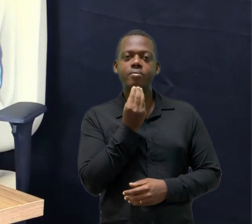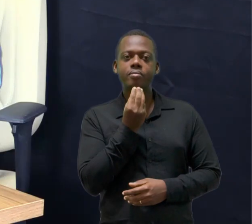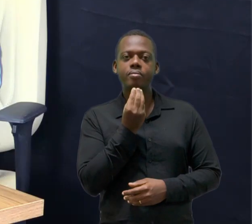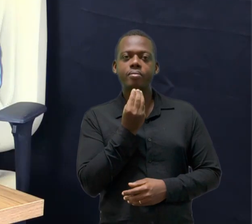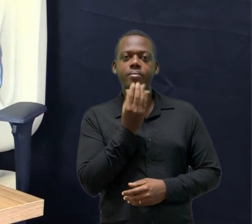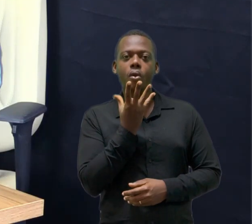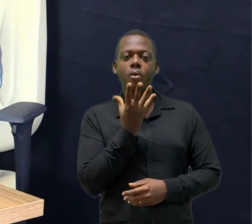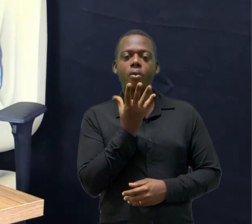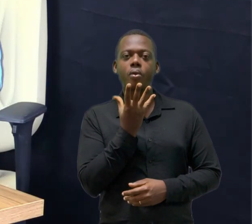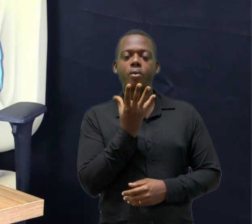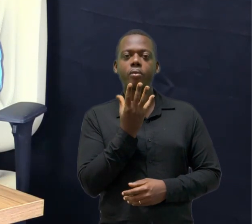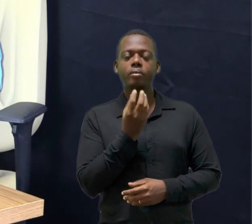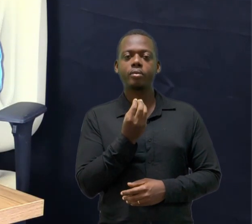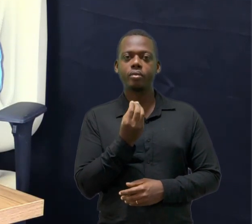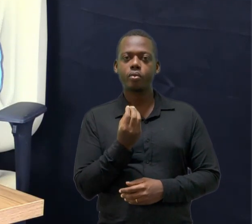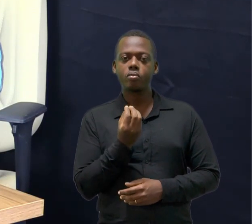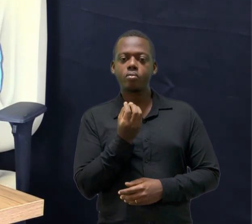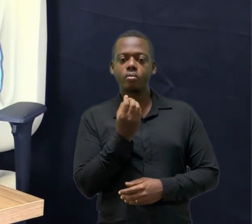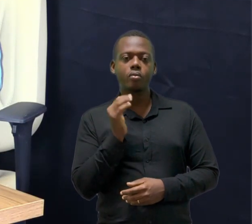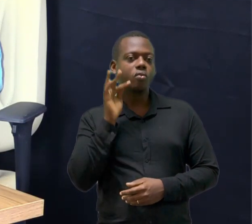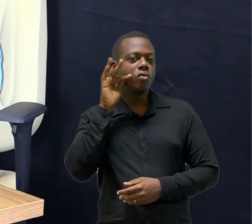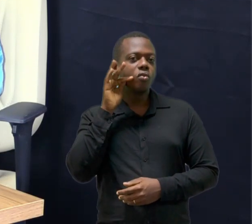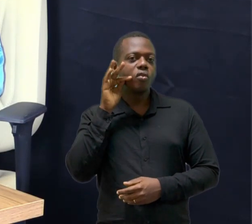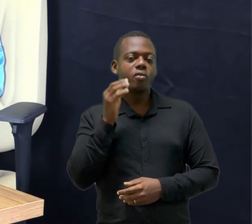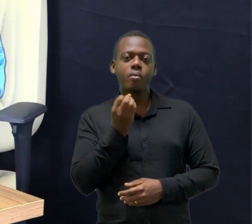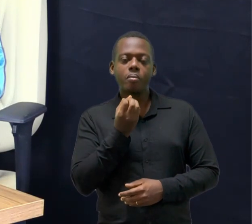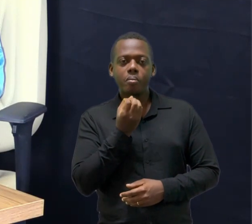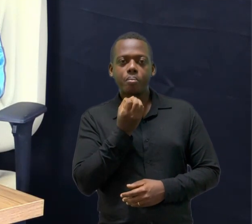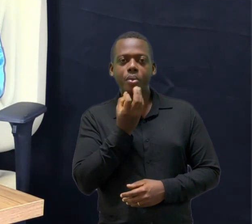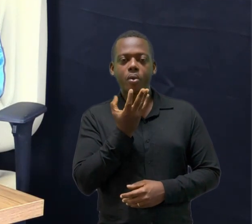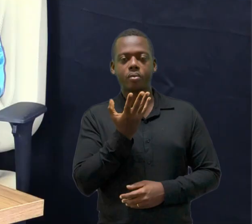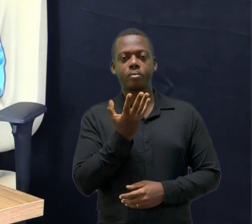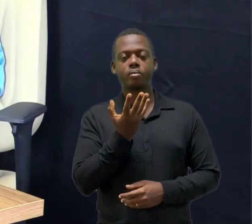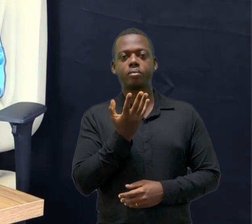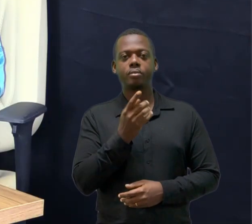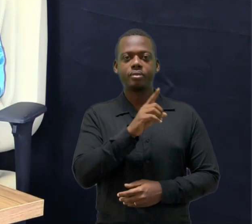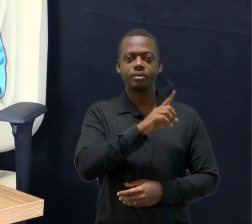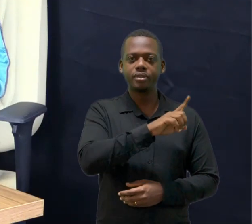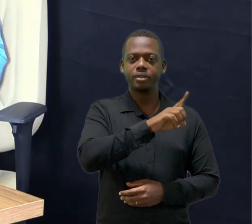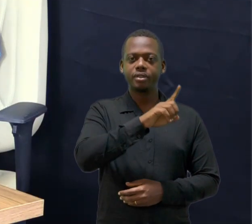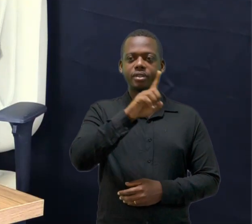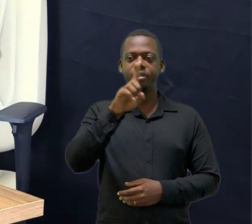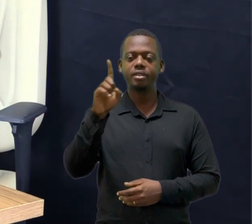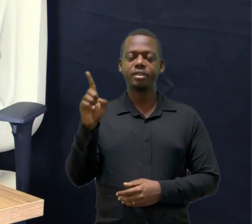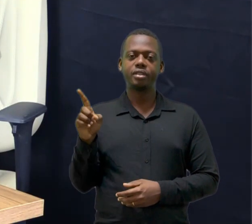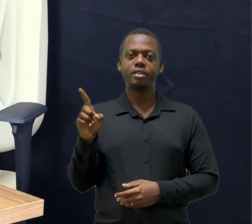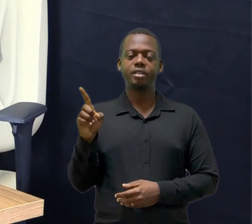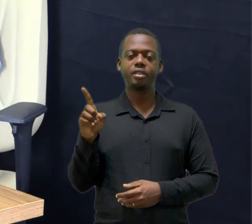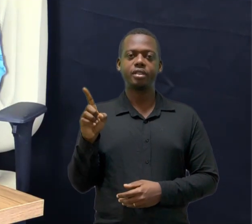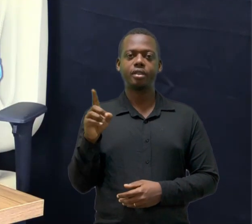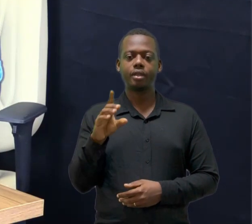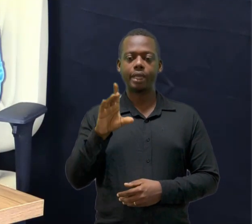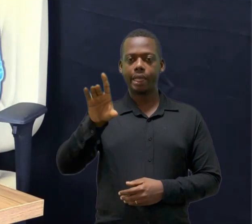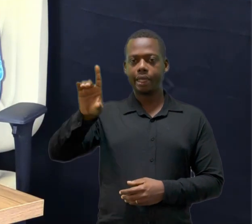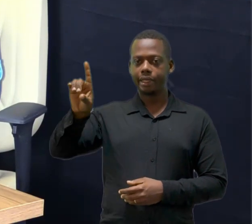abre. Ó, como se fosse uma flor. Então, aqui é bom. E A configuração da mão em D, que isso